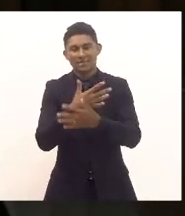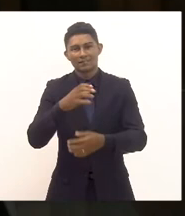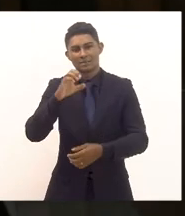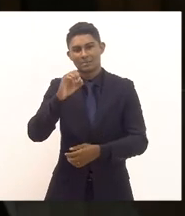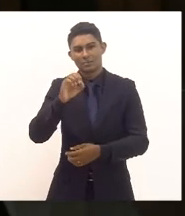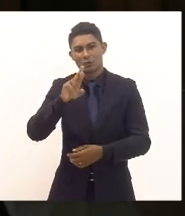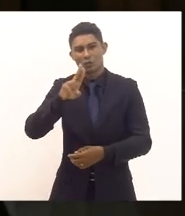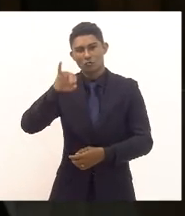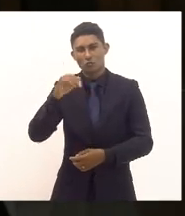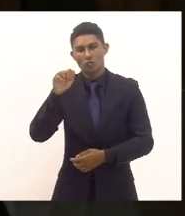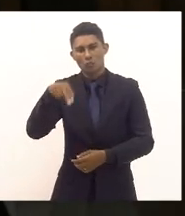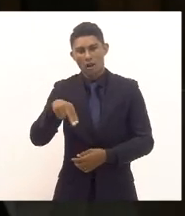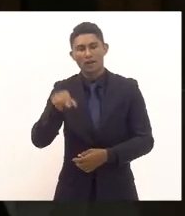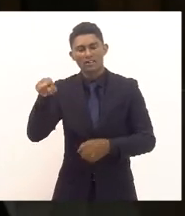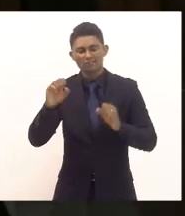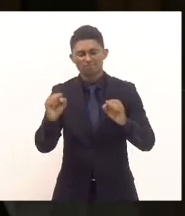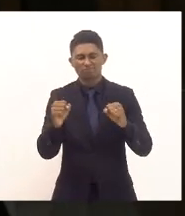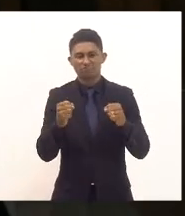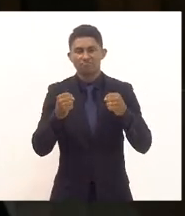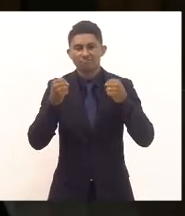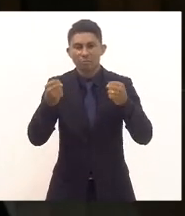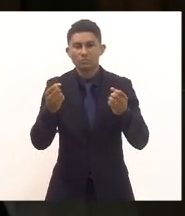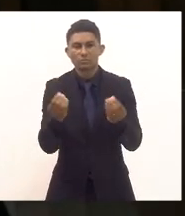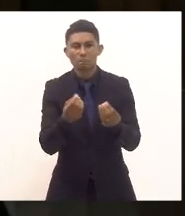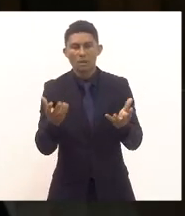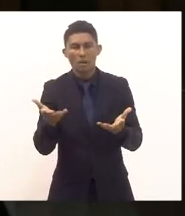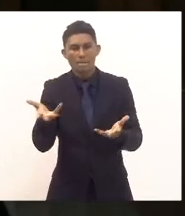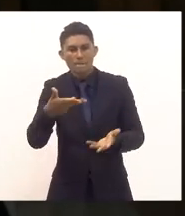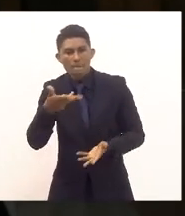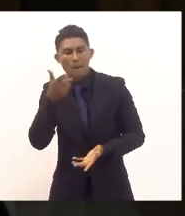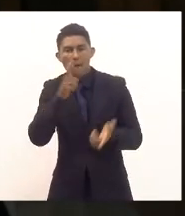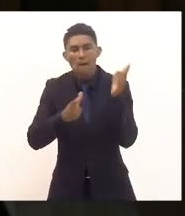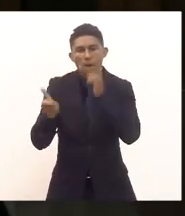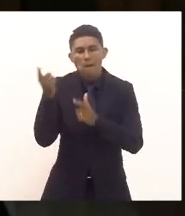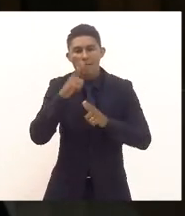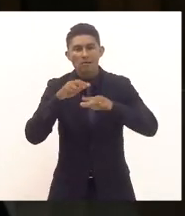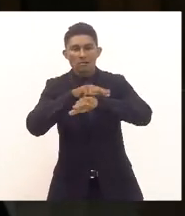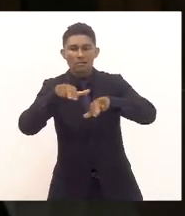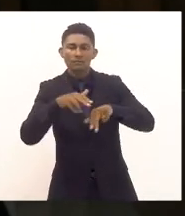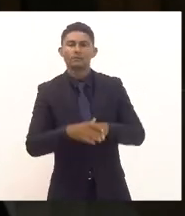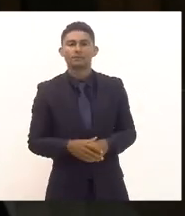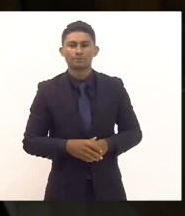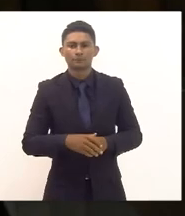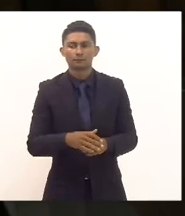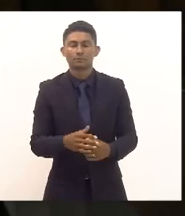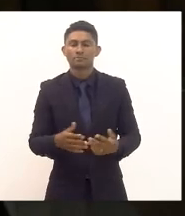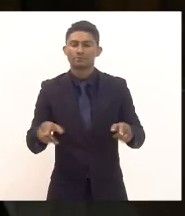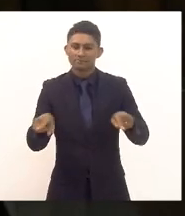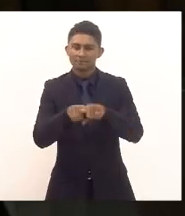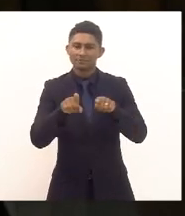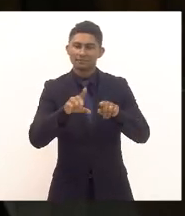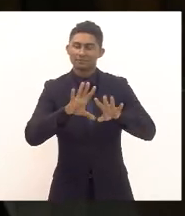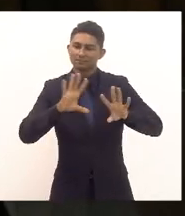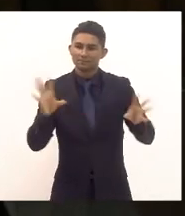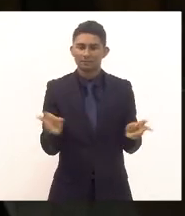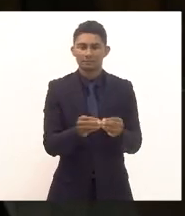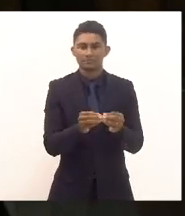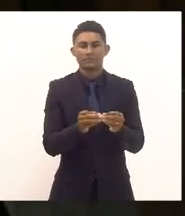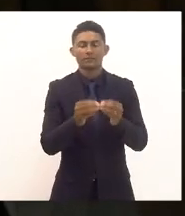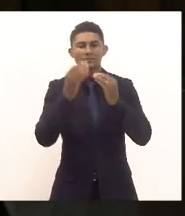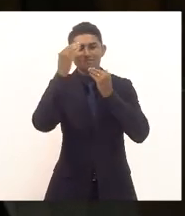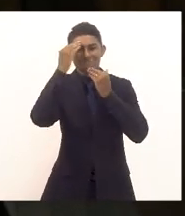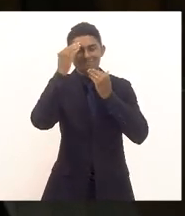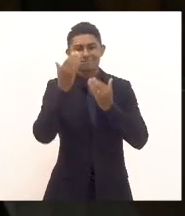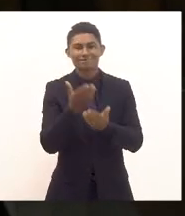Juan que também não mediu esforço para agilizar esse procedimento e Tô terminando Presidente Quero